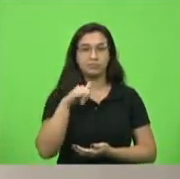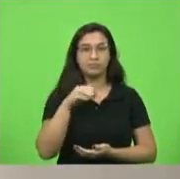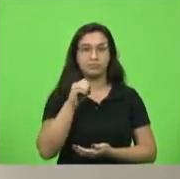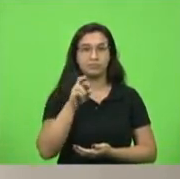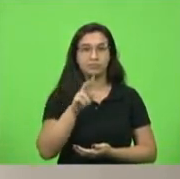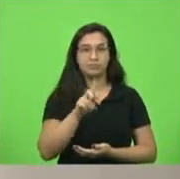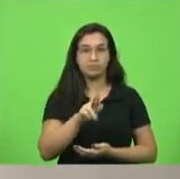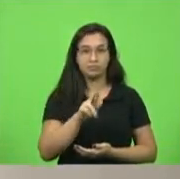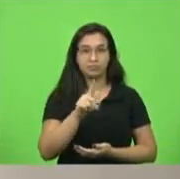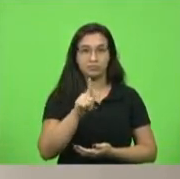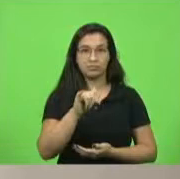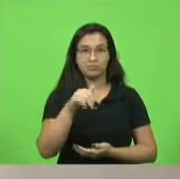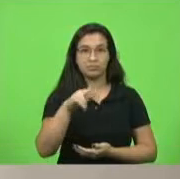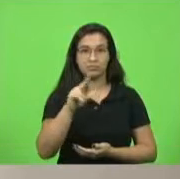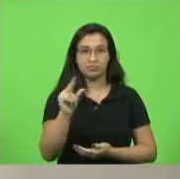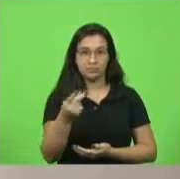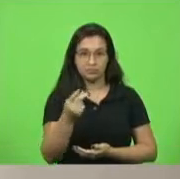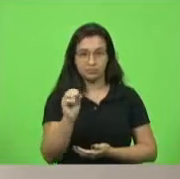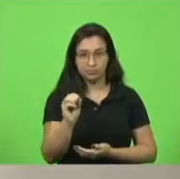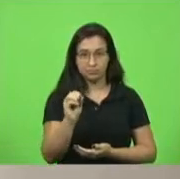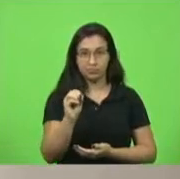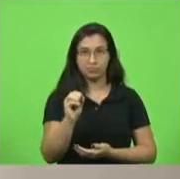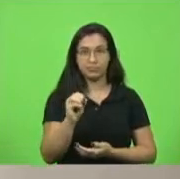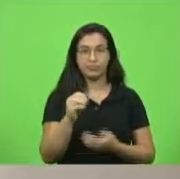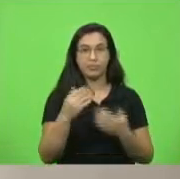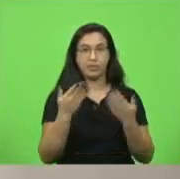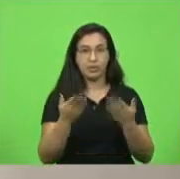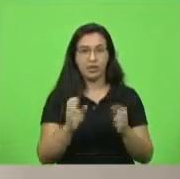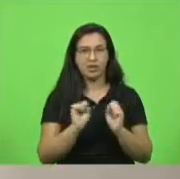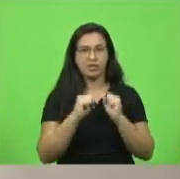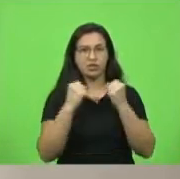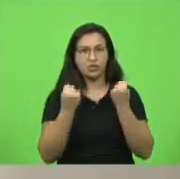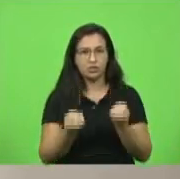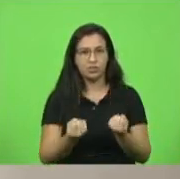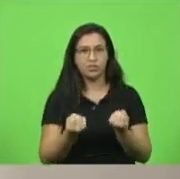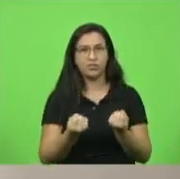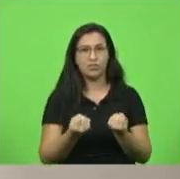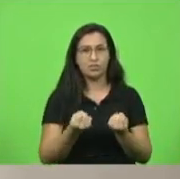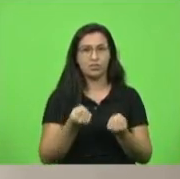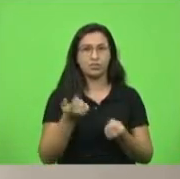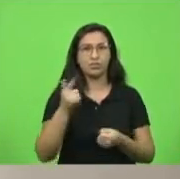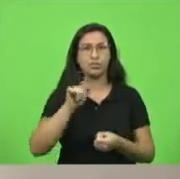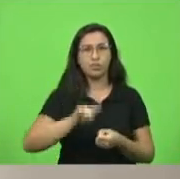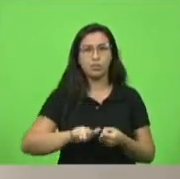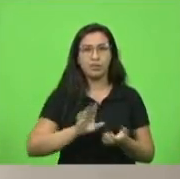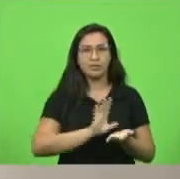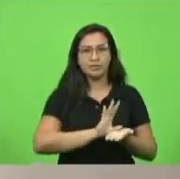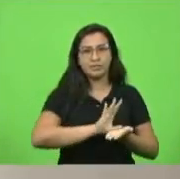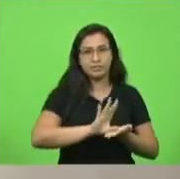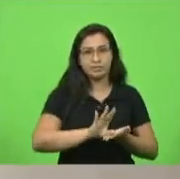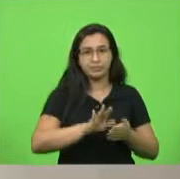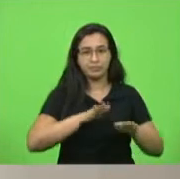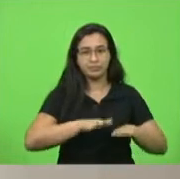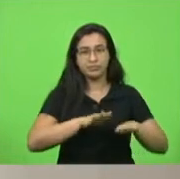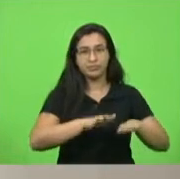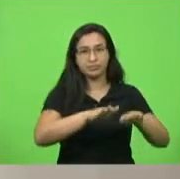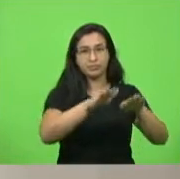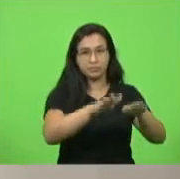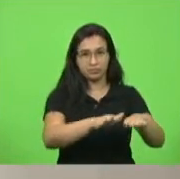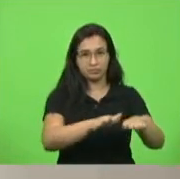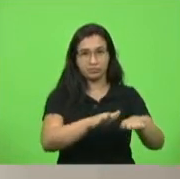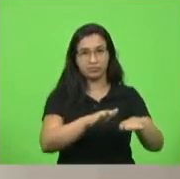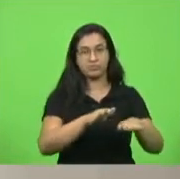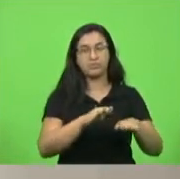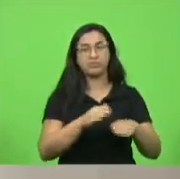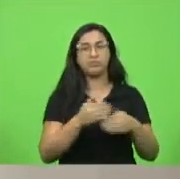deputada federal Carmen Zanotto, que não meçam esforços na captação de mais recursos para a continuidade da pavimentação asfáltica e o saneamento do